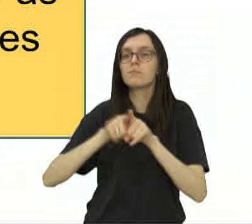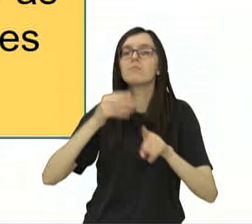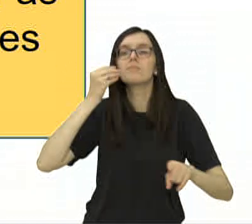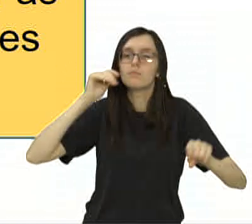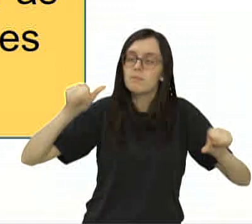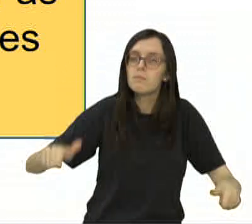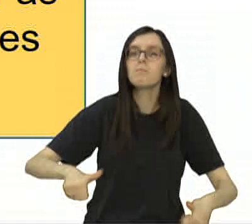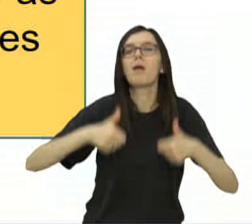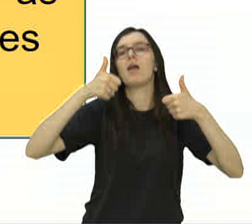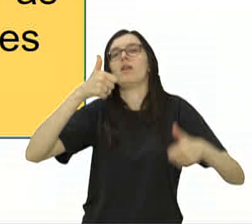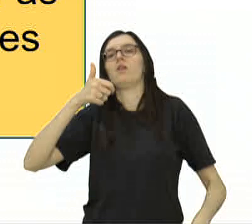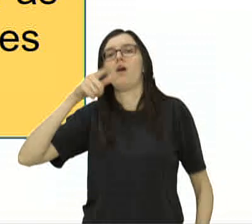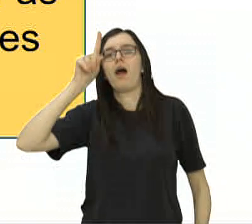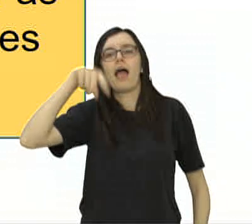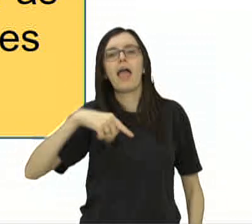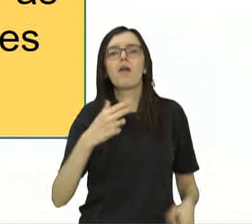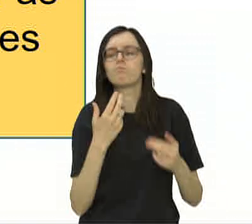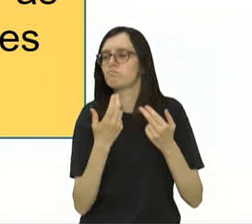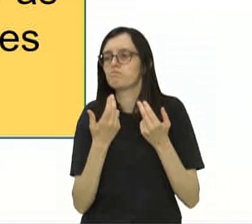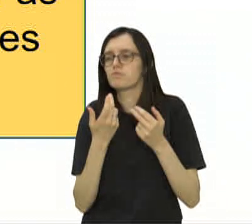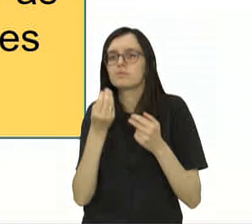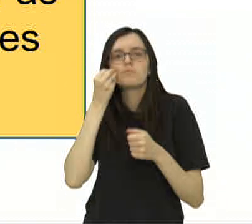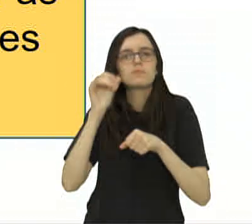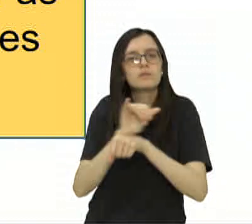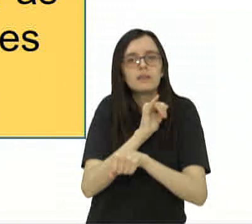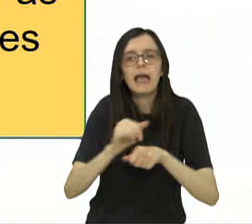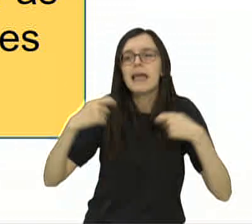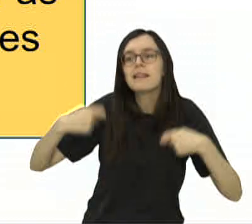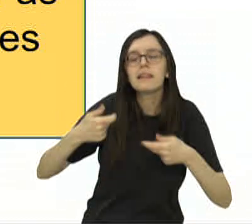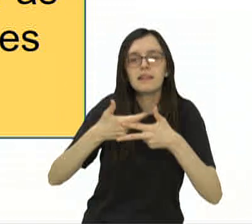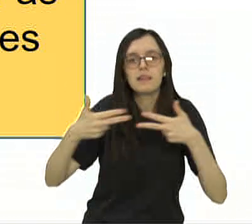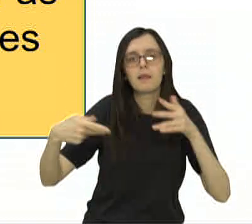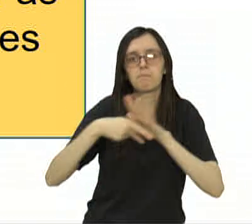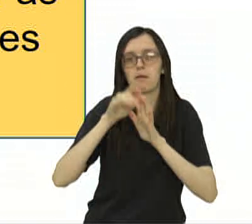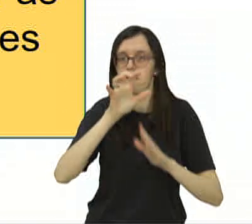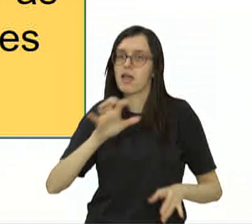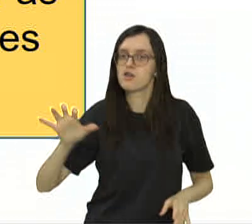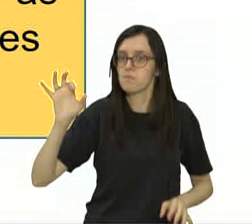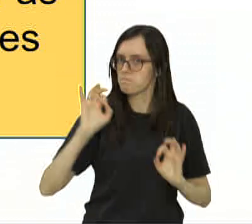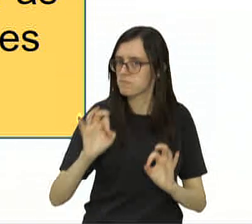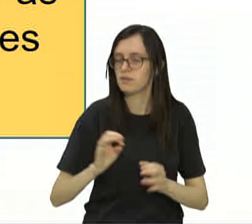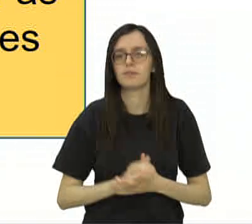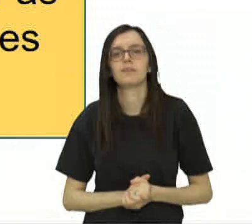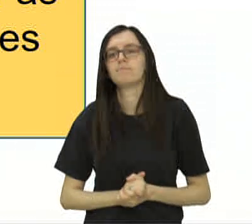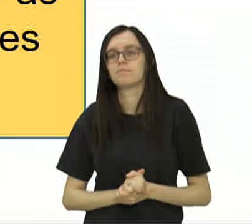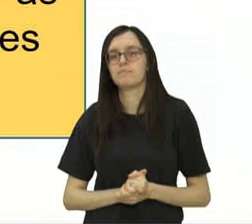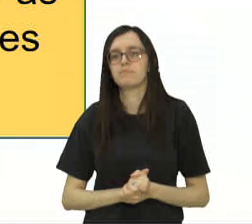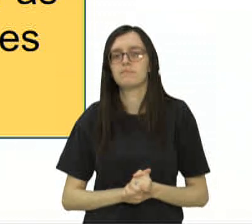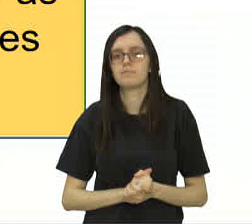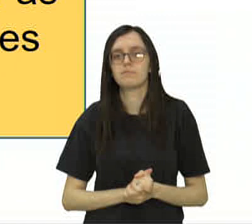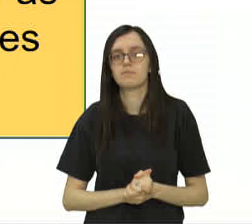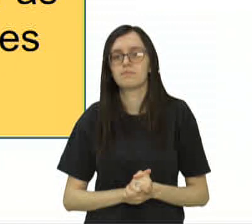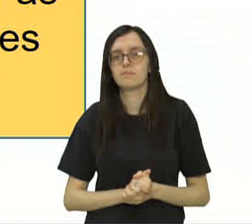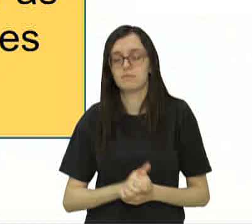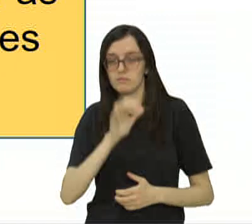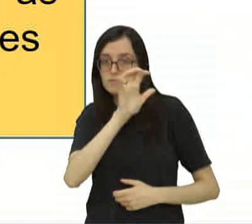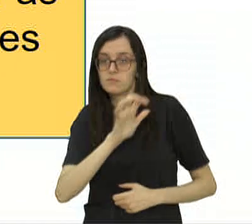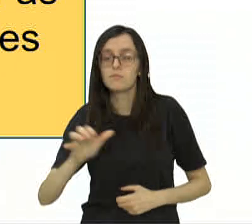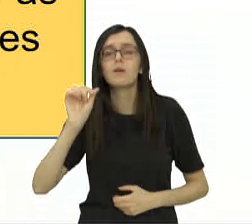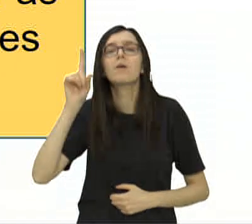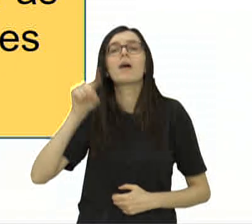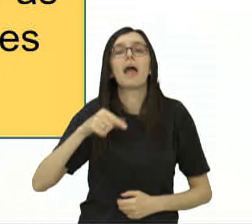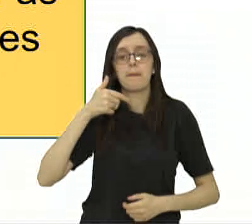melhor gerir ali os recursos, né, as necessidades dessas regiões, certo? Então, regionalização consiste